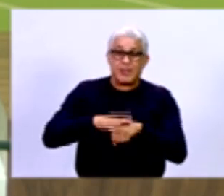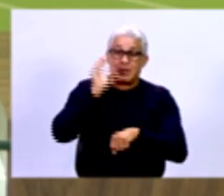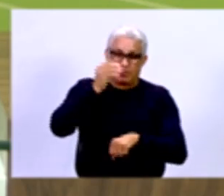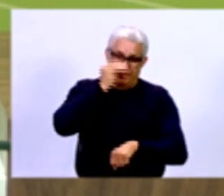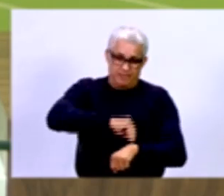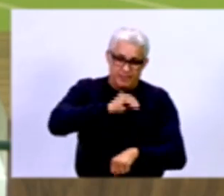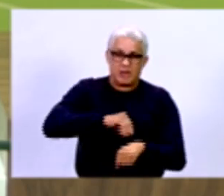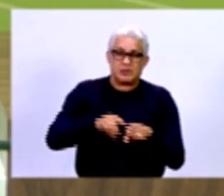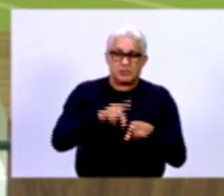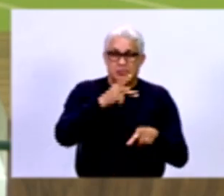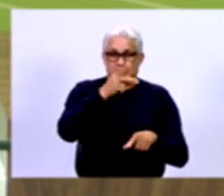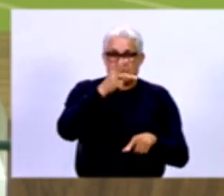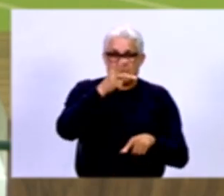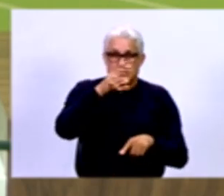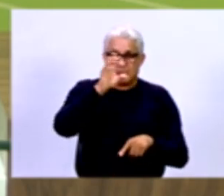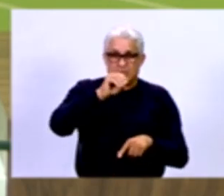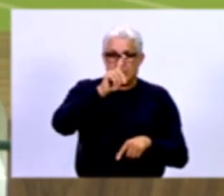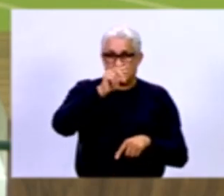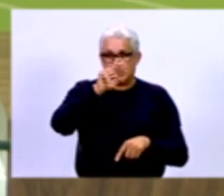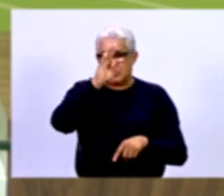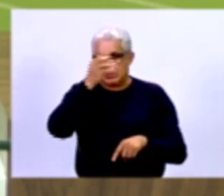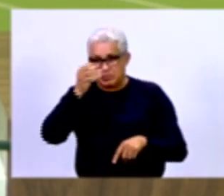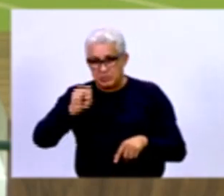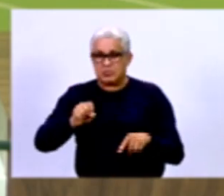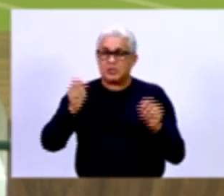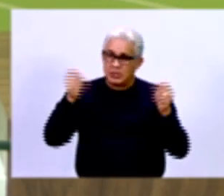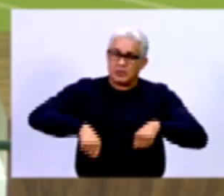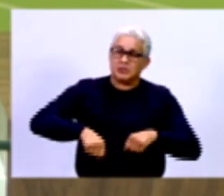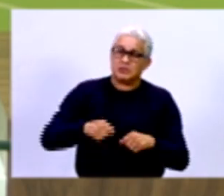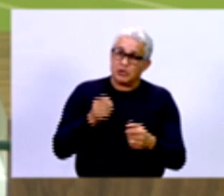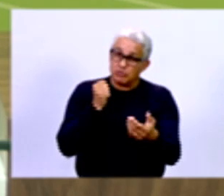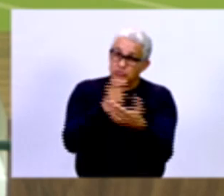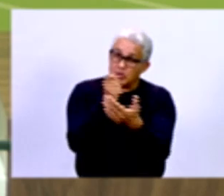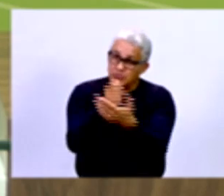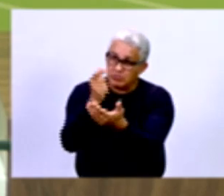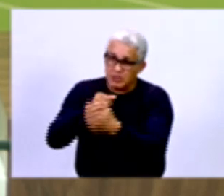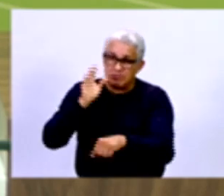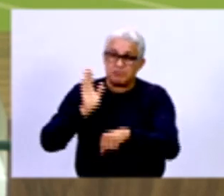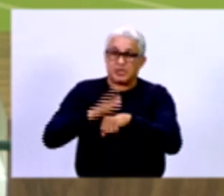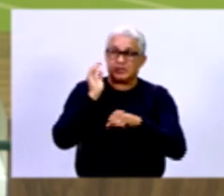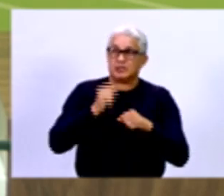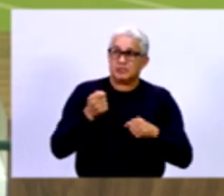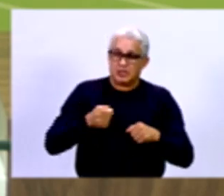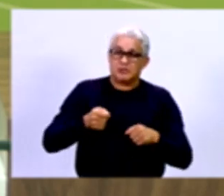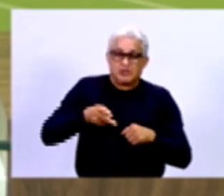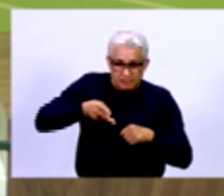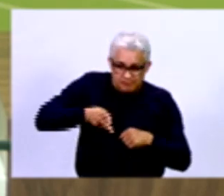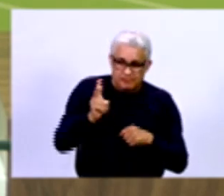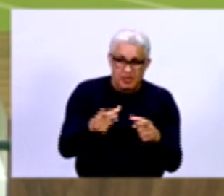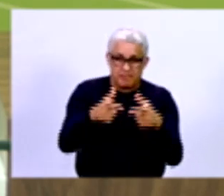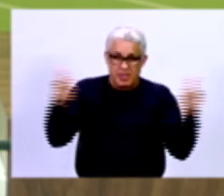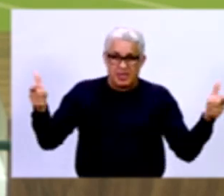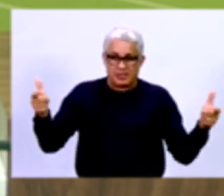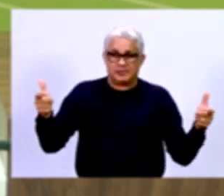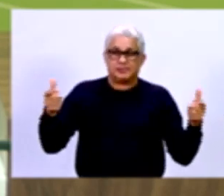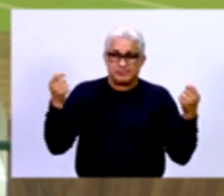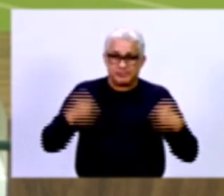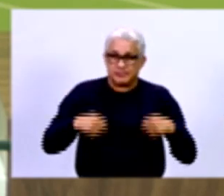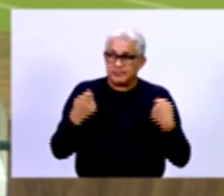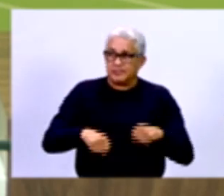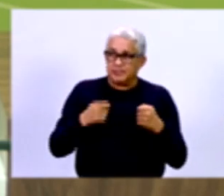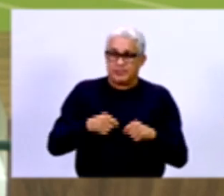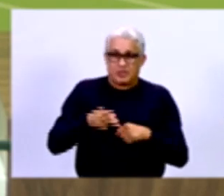mais produtos e conseguimos realmente consumir mais. Para a gente continuar aumentando nosso padrão de consumo, nós